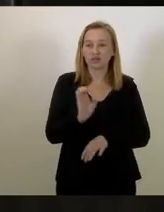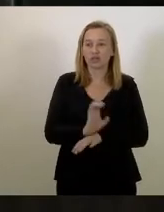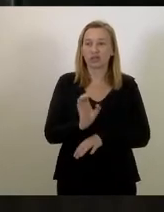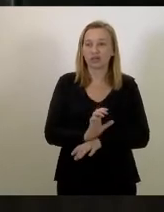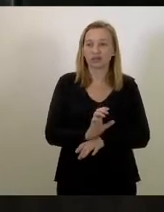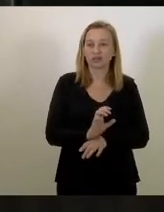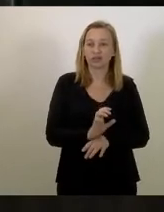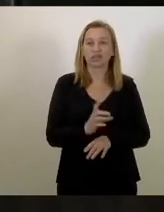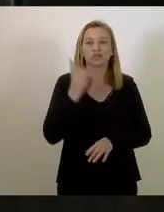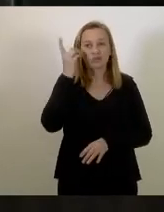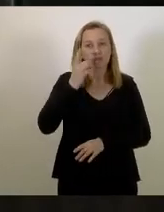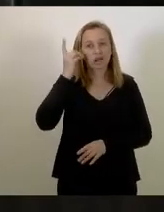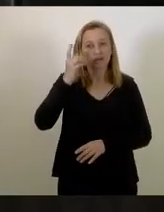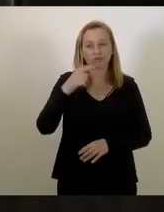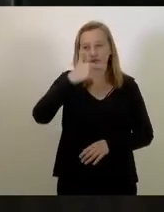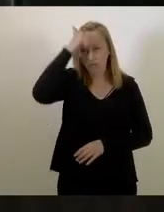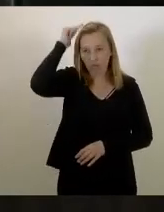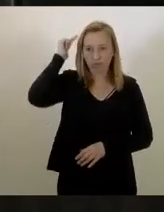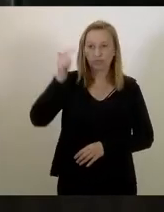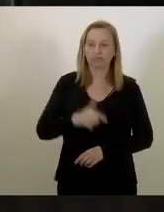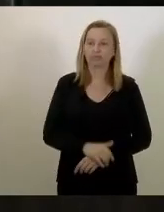emitir parecer o deputado Luiz Paulo